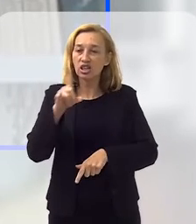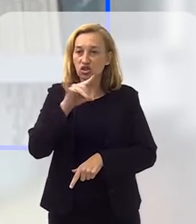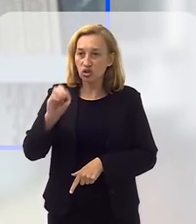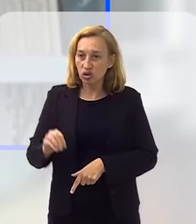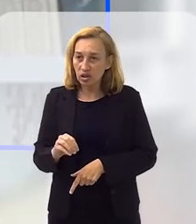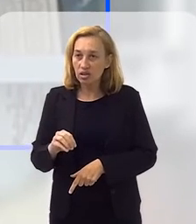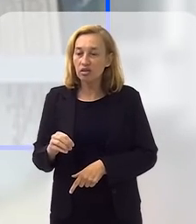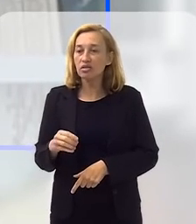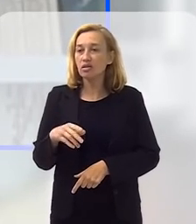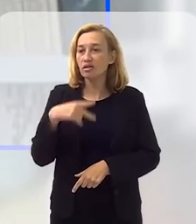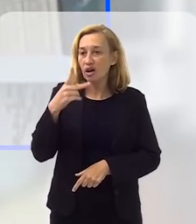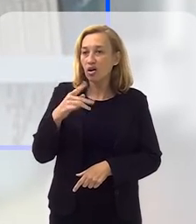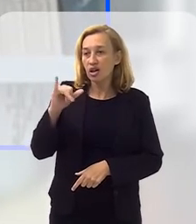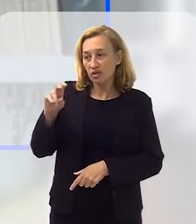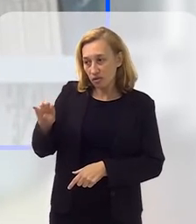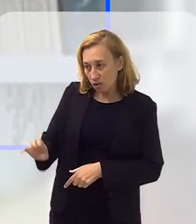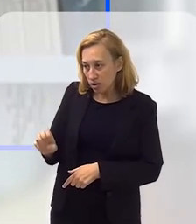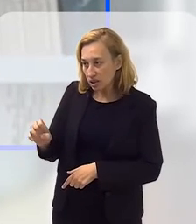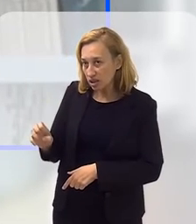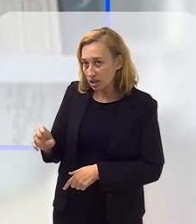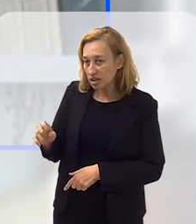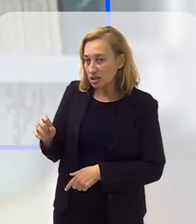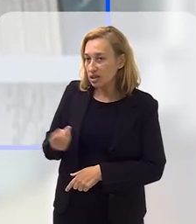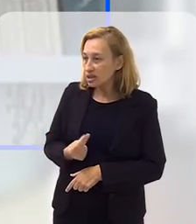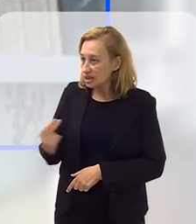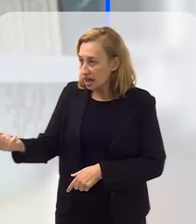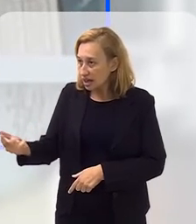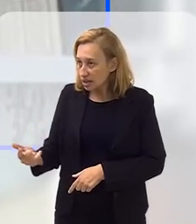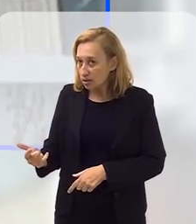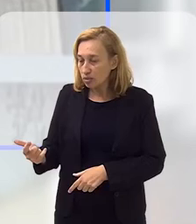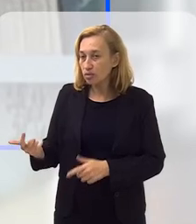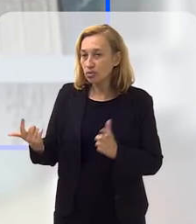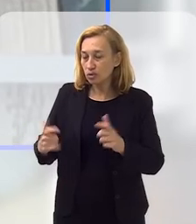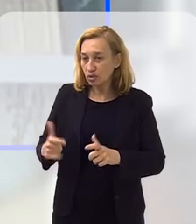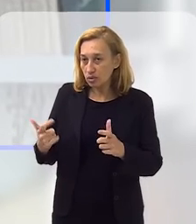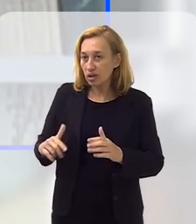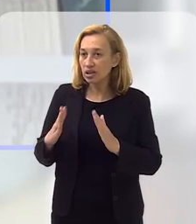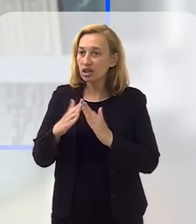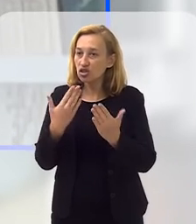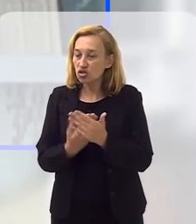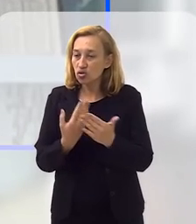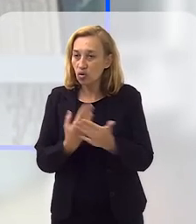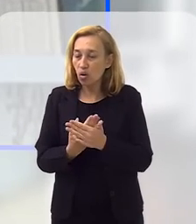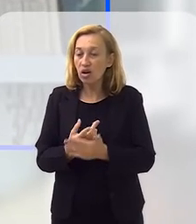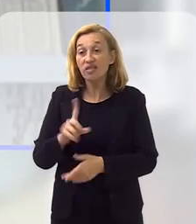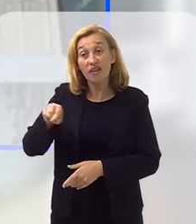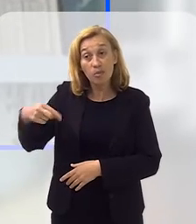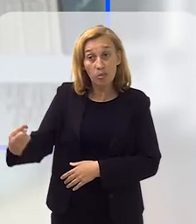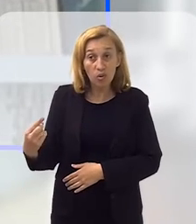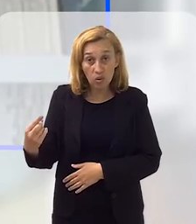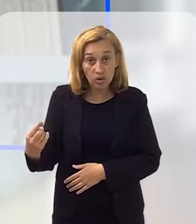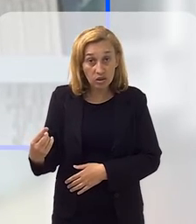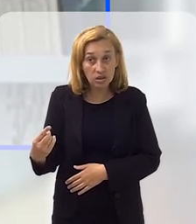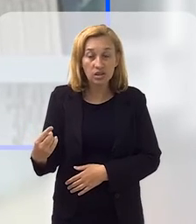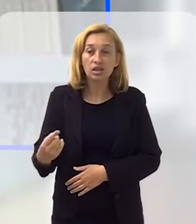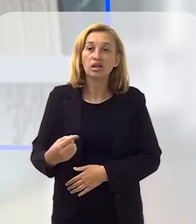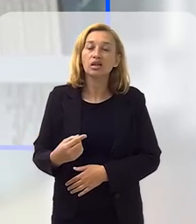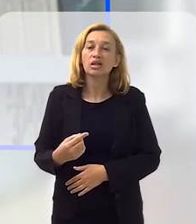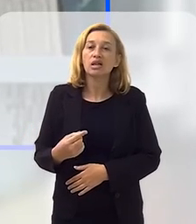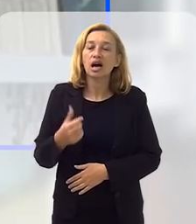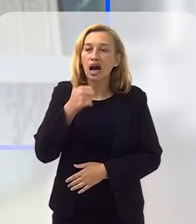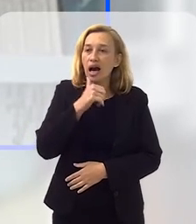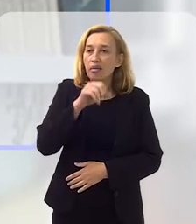tio Dionísio, então, disse para Dona Ivone, assim que Dona Ivone saiu do Orsina da Fonseca, do colégio, logo depois,